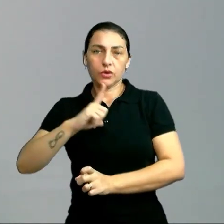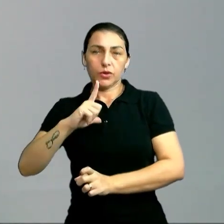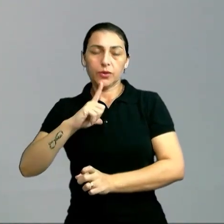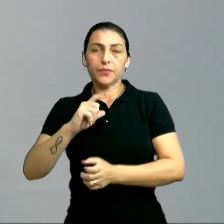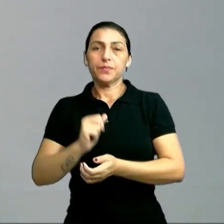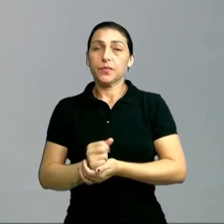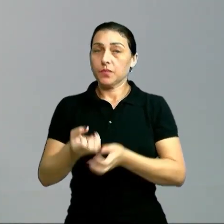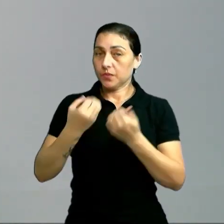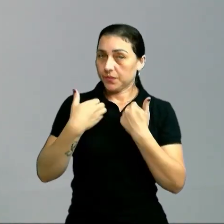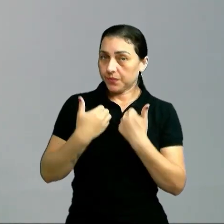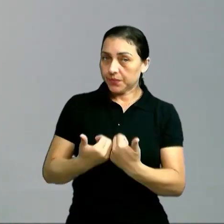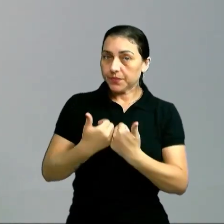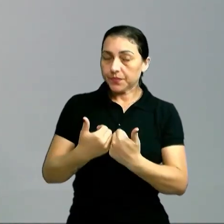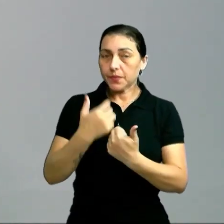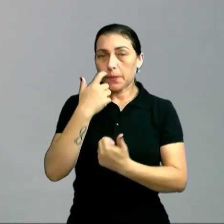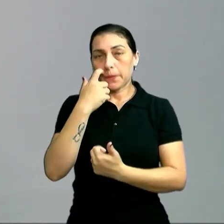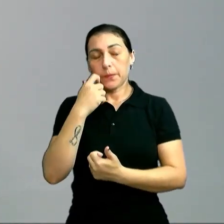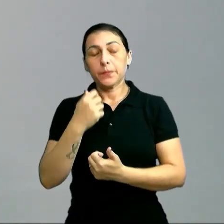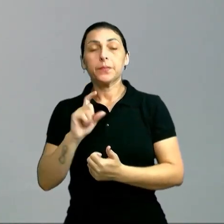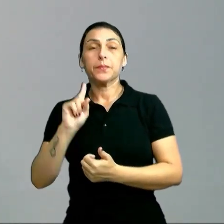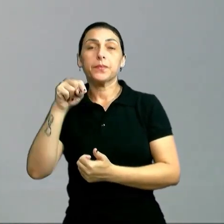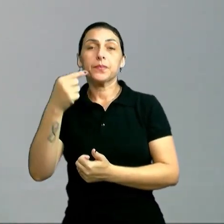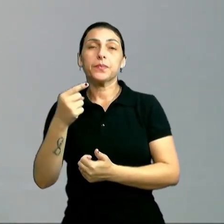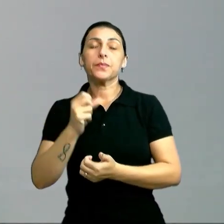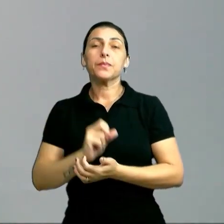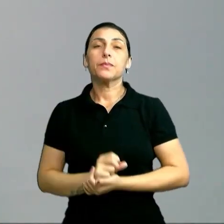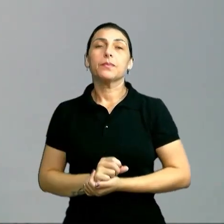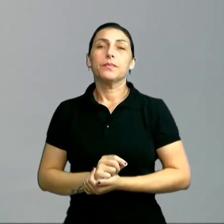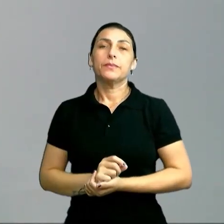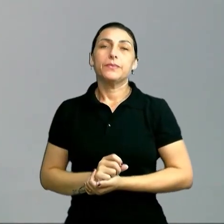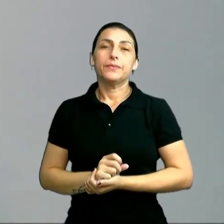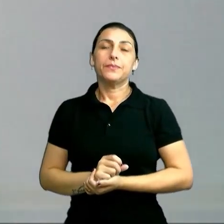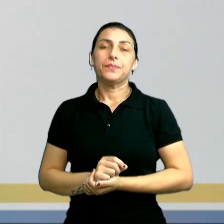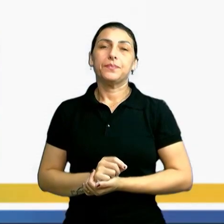Ok? Tudo bem até aqui? Então vamos para a próxima.